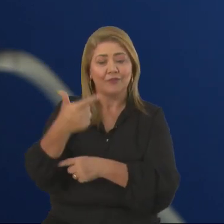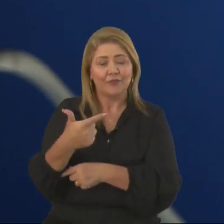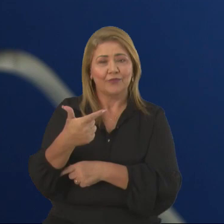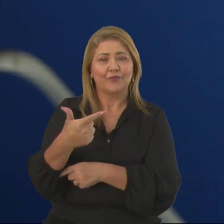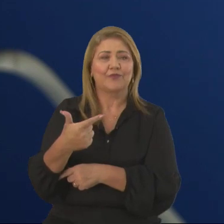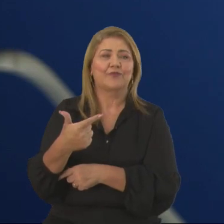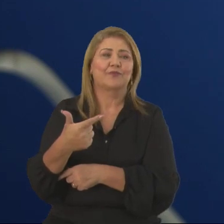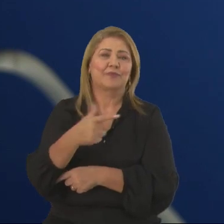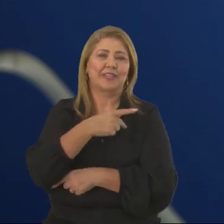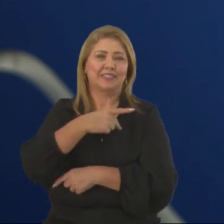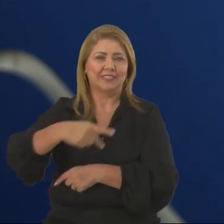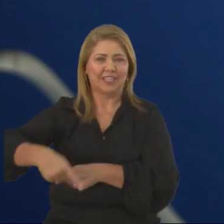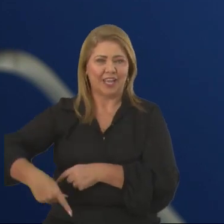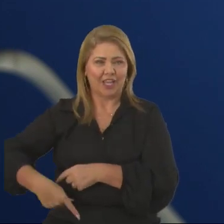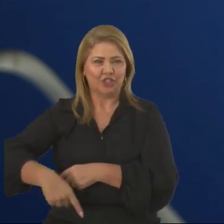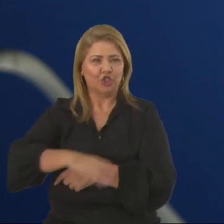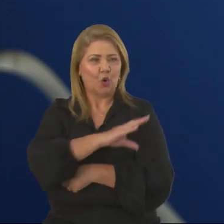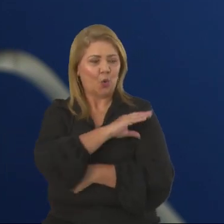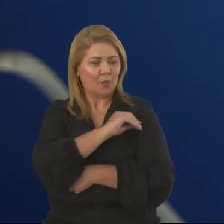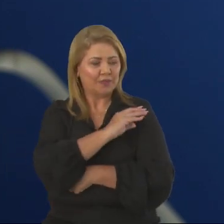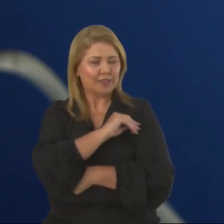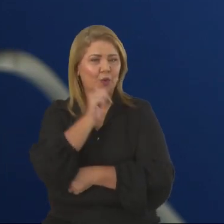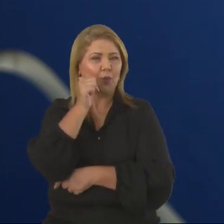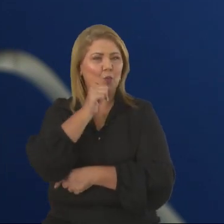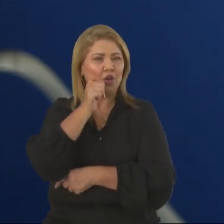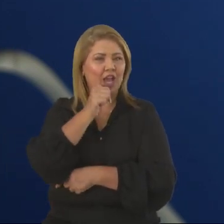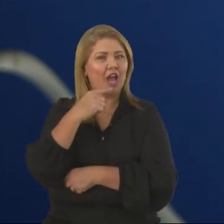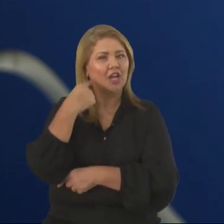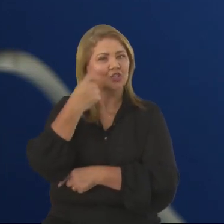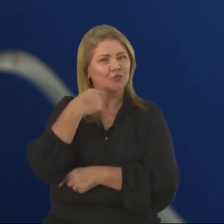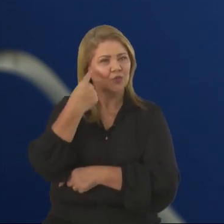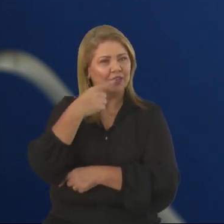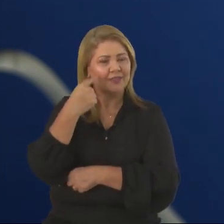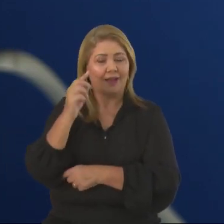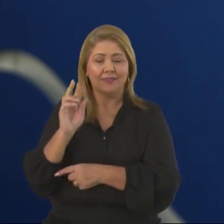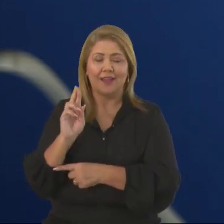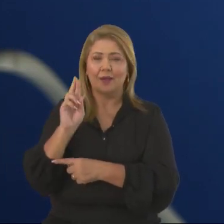Mulher Advogada, Flávia Leite Soares, neste ato